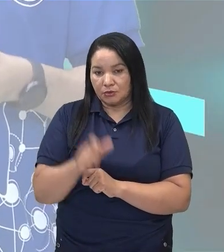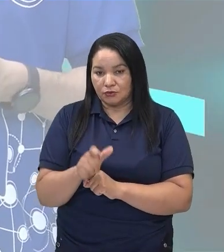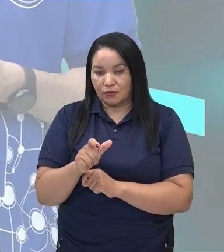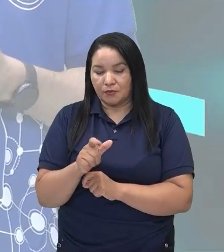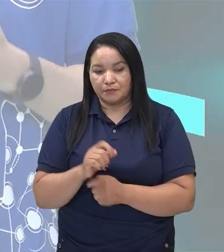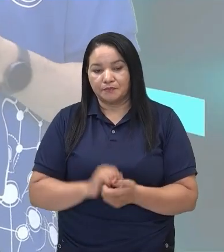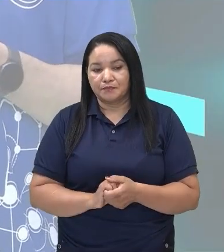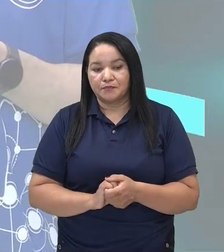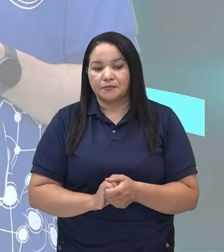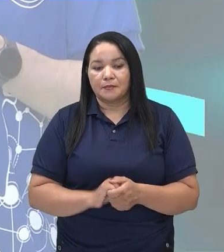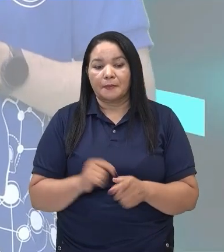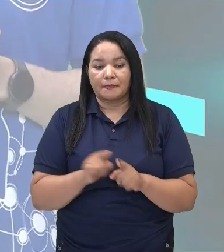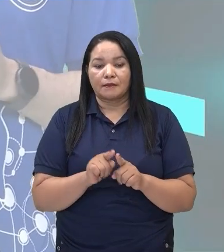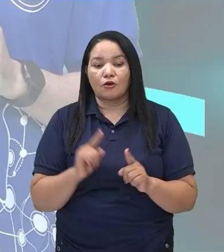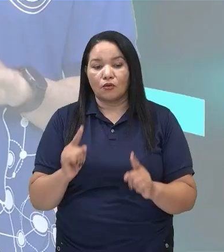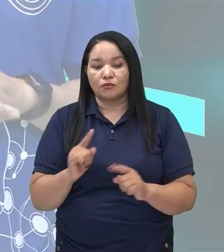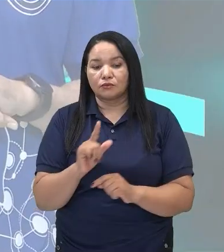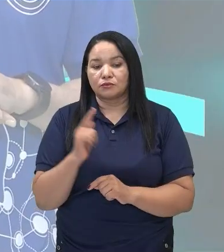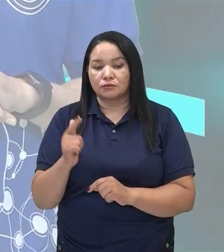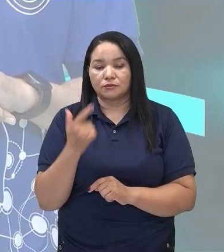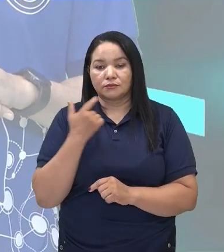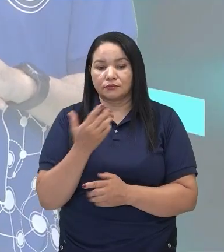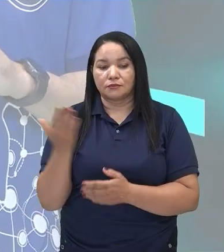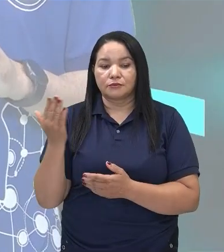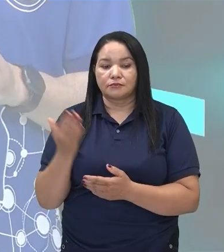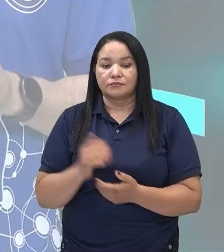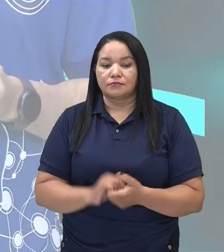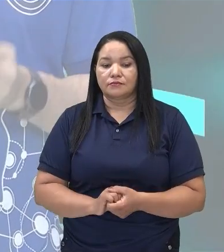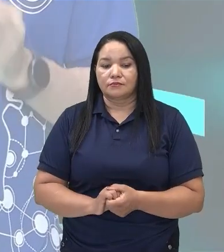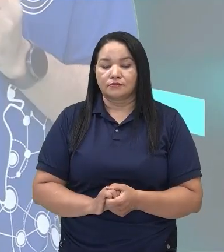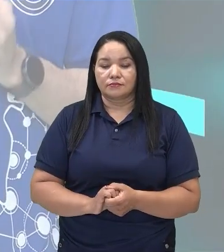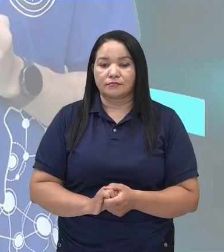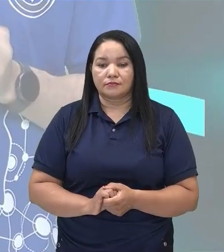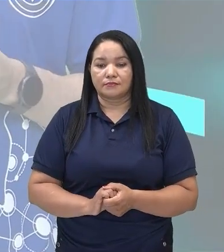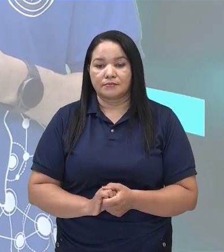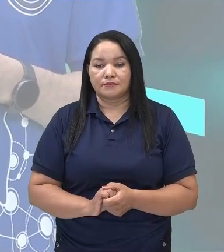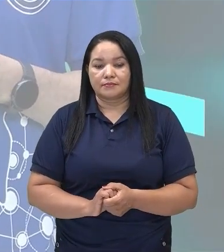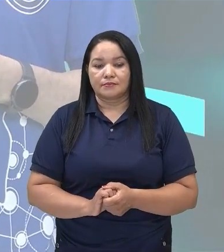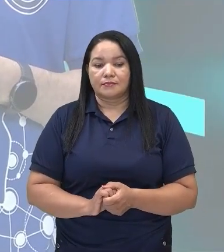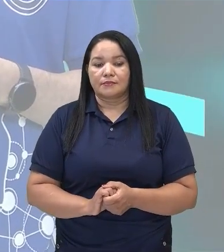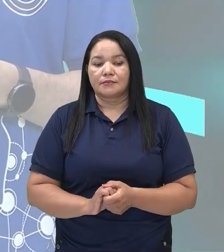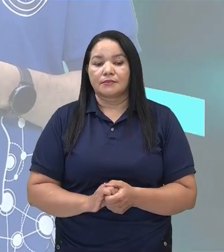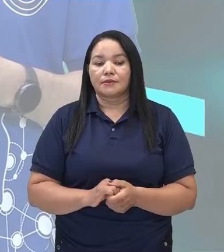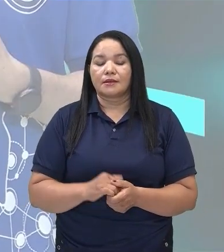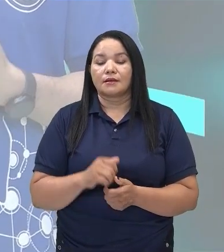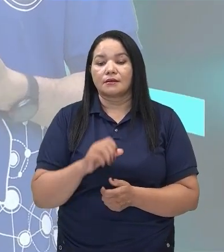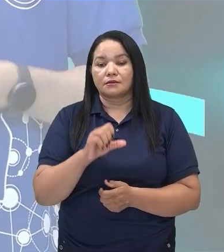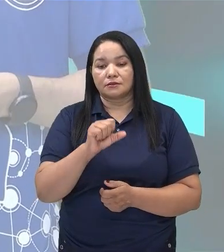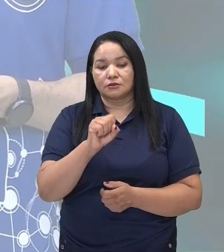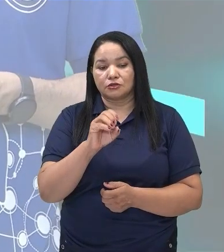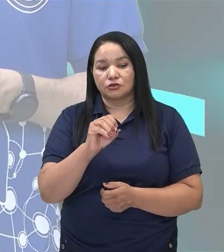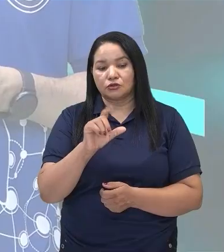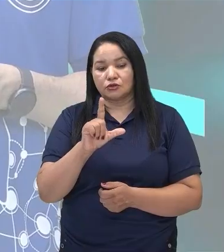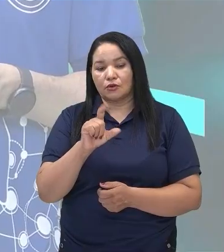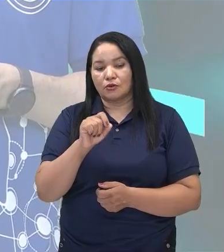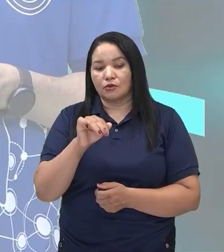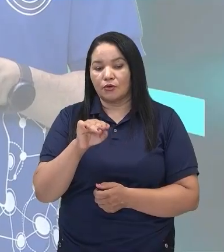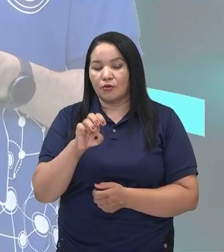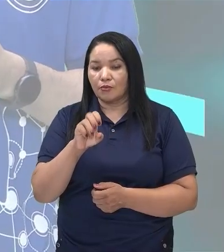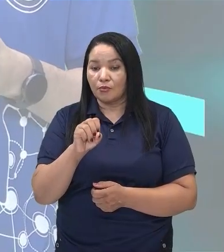Mais um exemplo. Solomon is a space tourism guide. Solomon é um guia